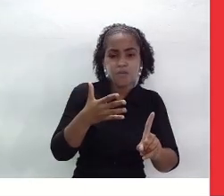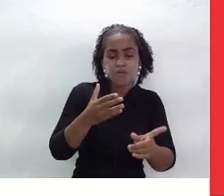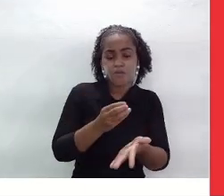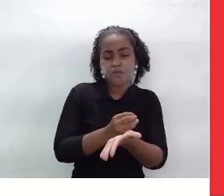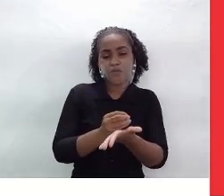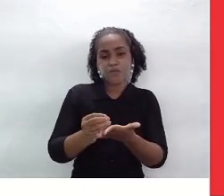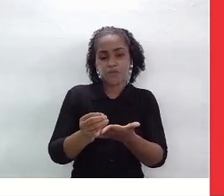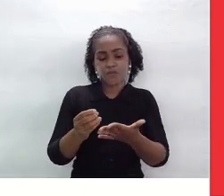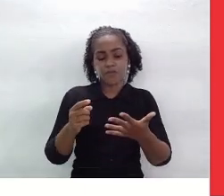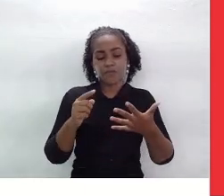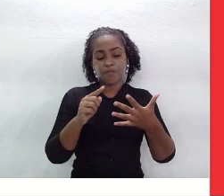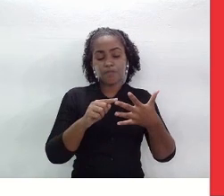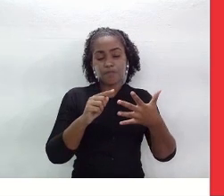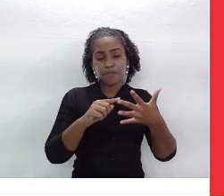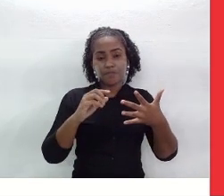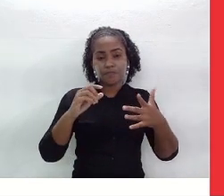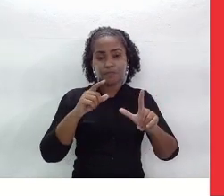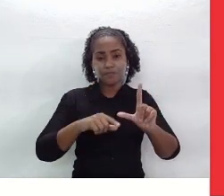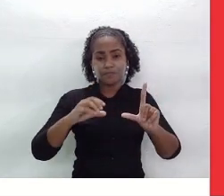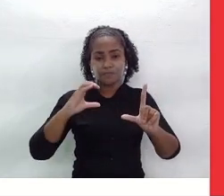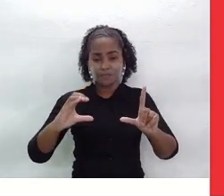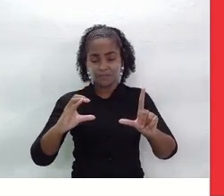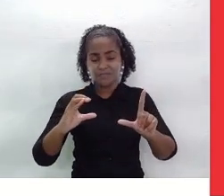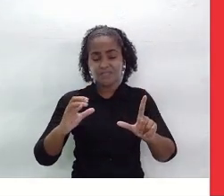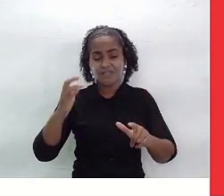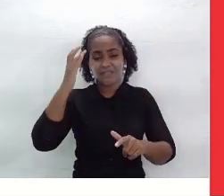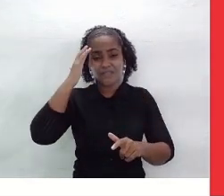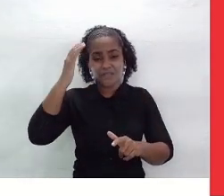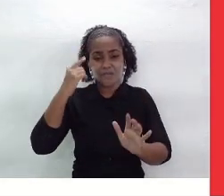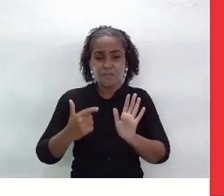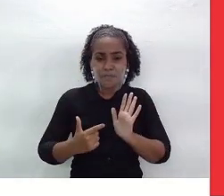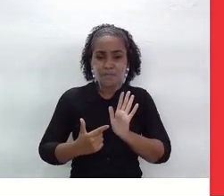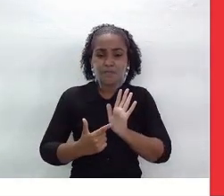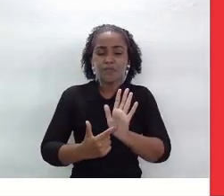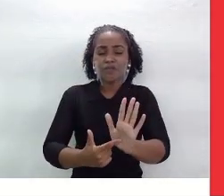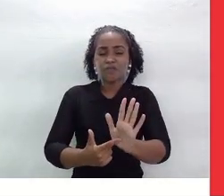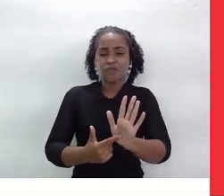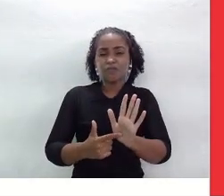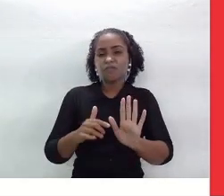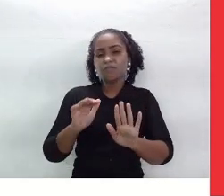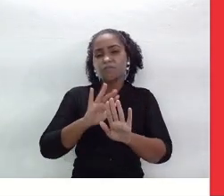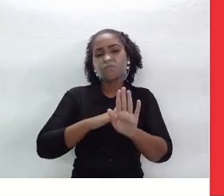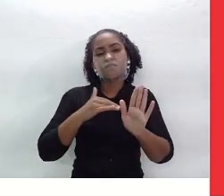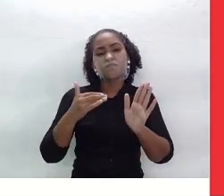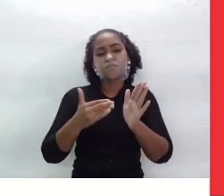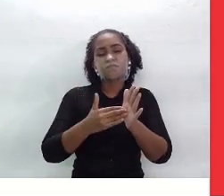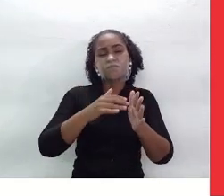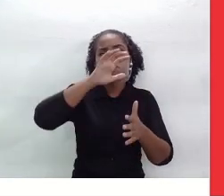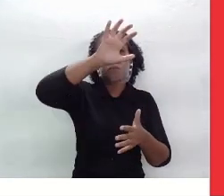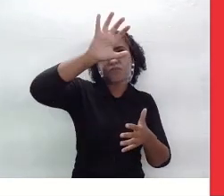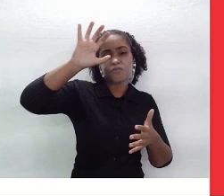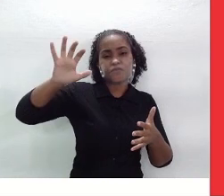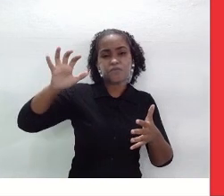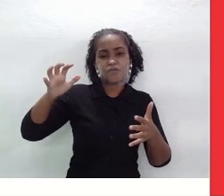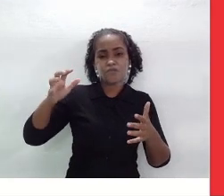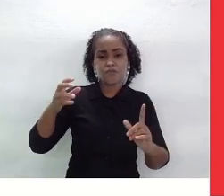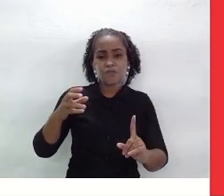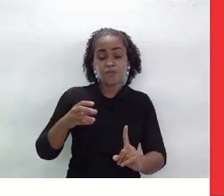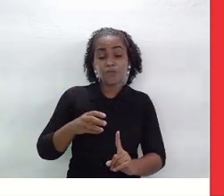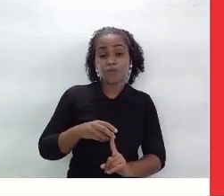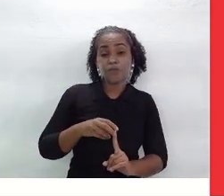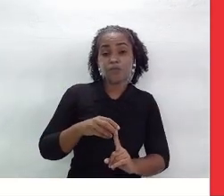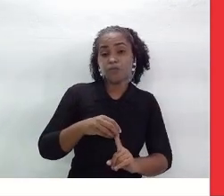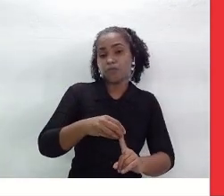origens. Letra C. É a teoria que afirma que todos os continentes no passado